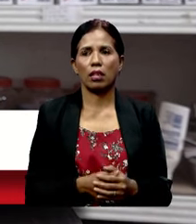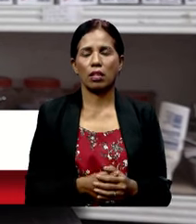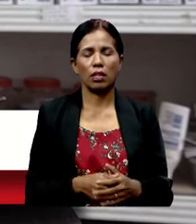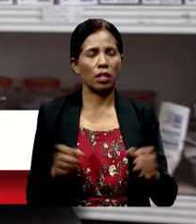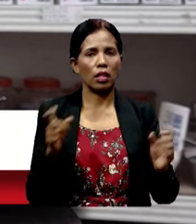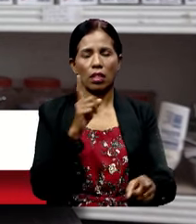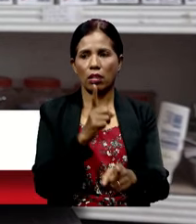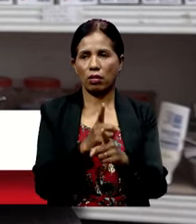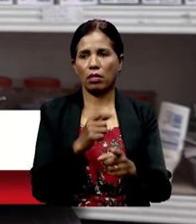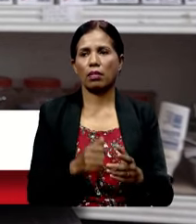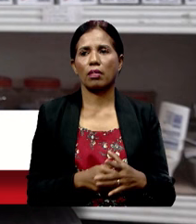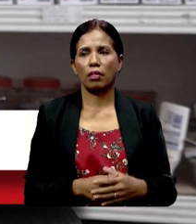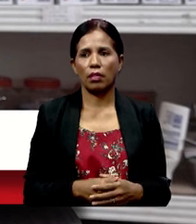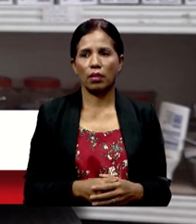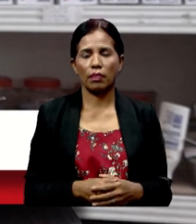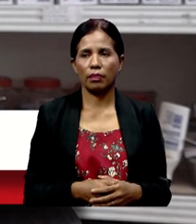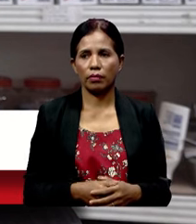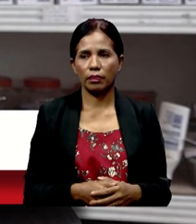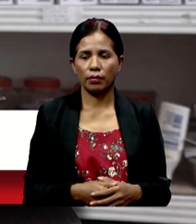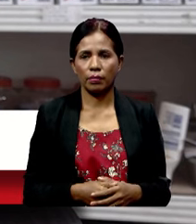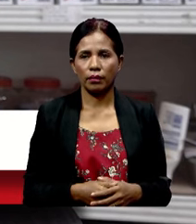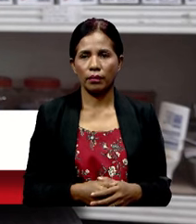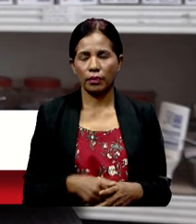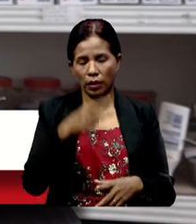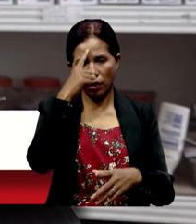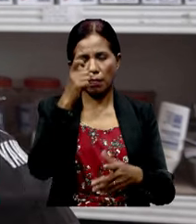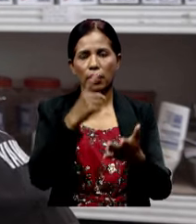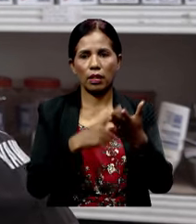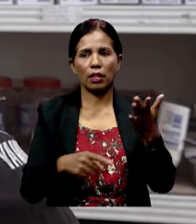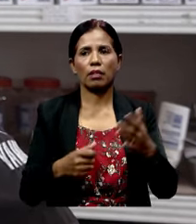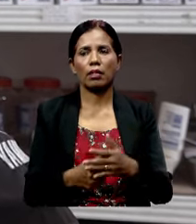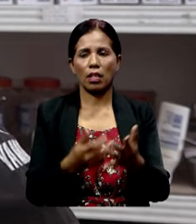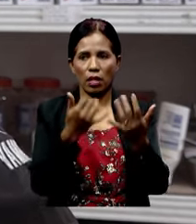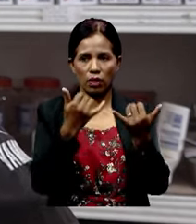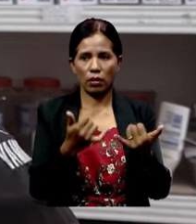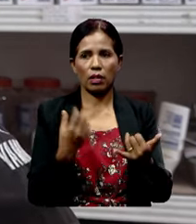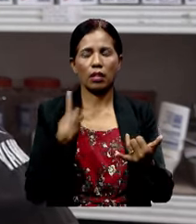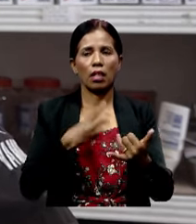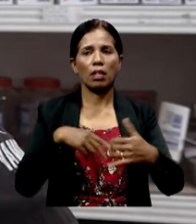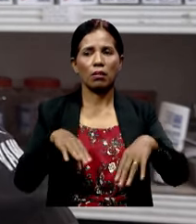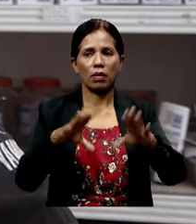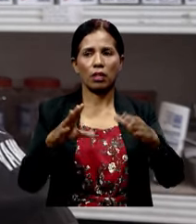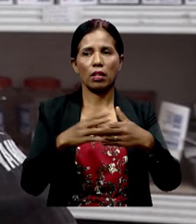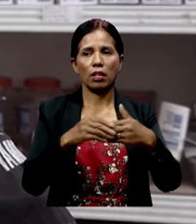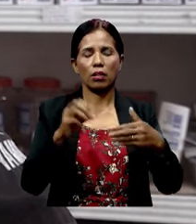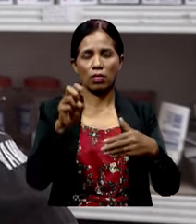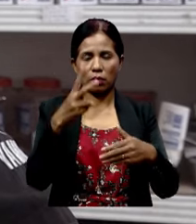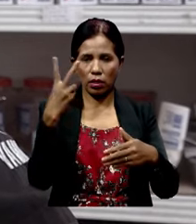kali. Impossible acontece. Tam saida. Agor. Ami fan ba ire 12 dolar